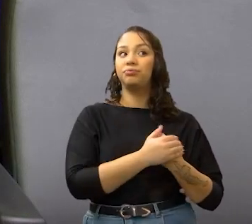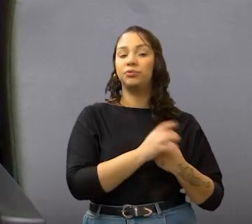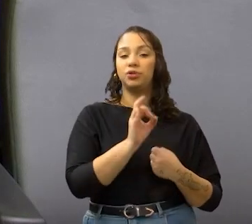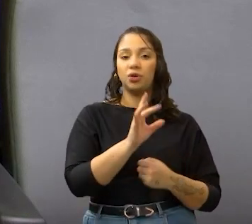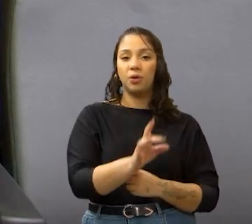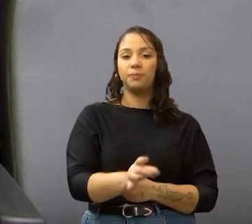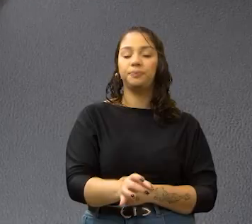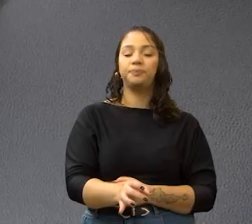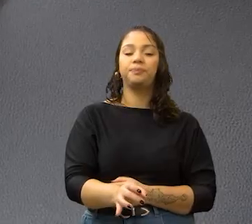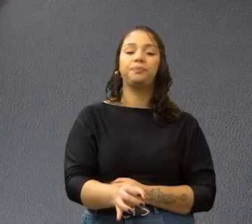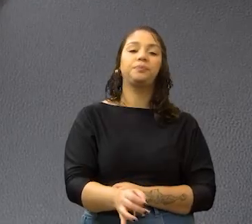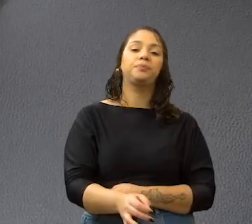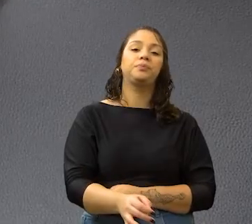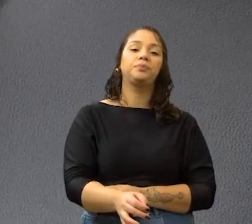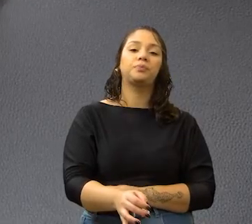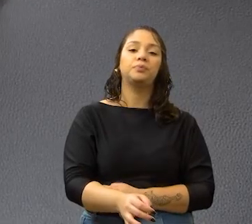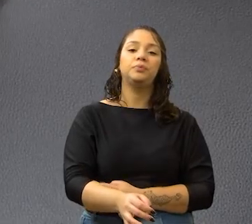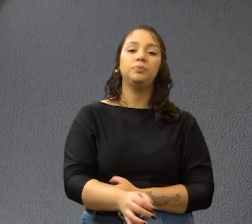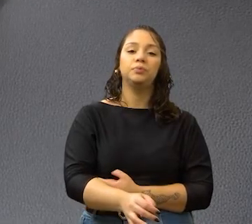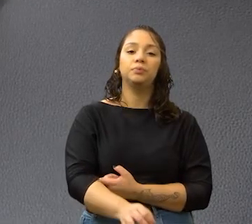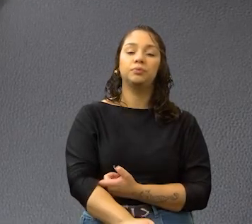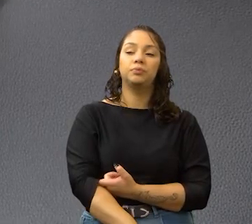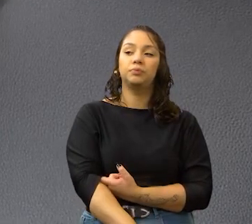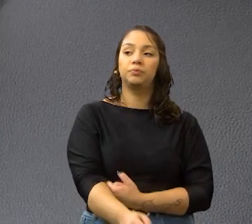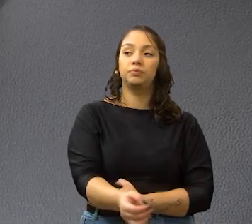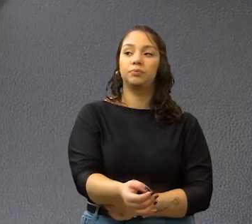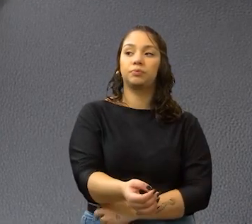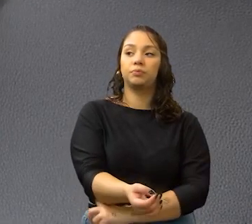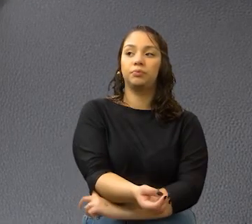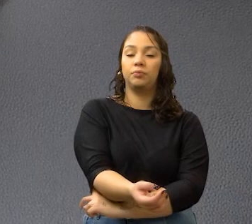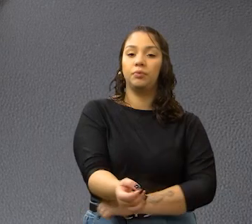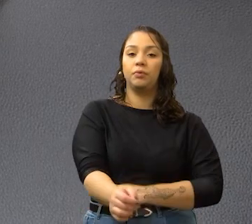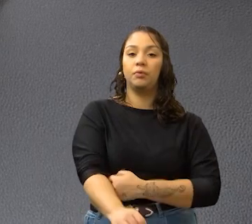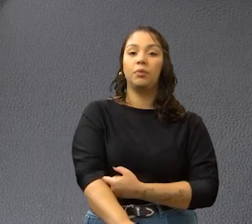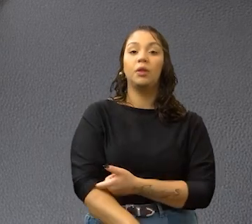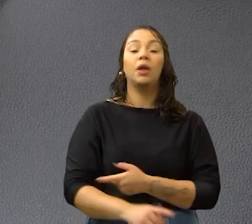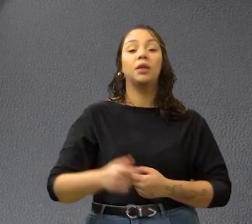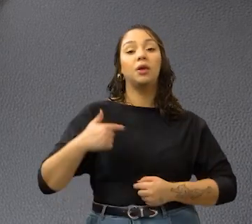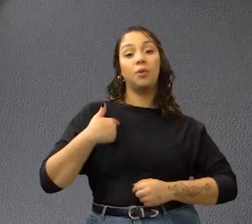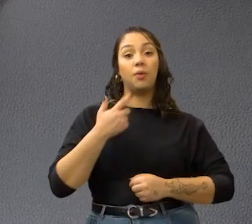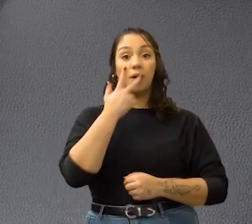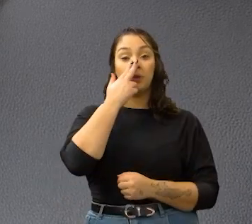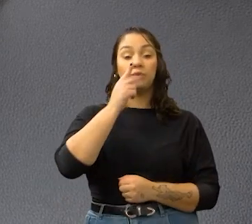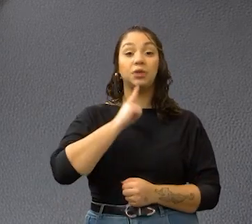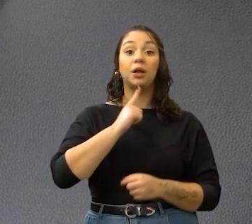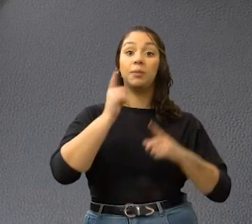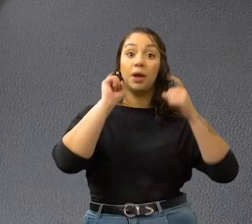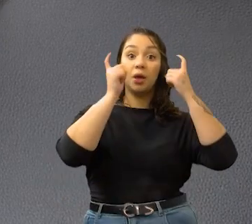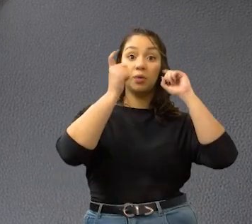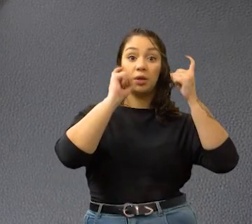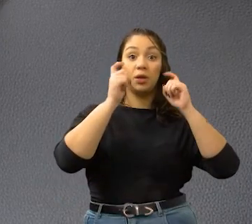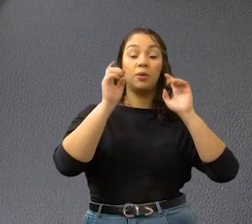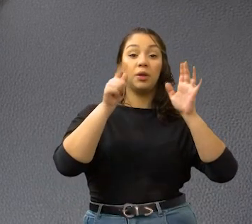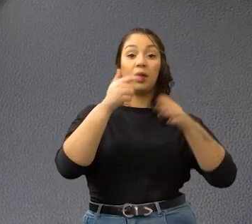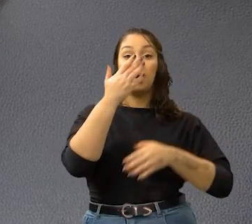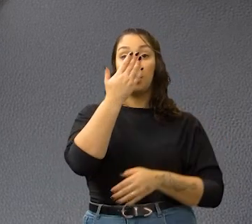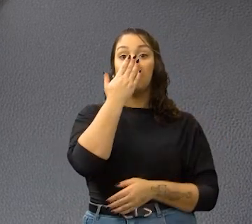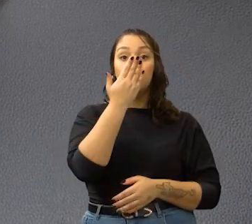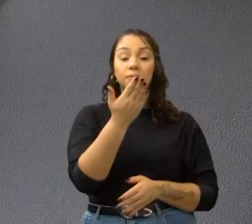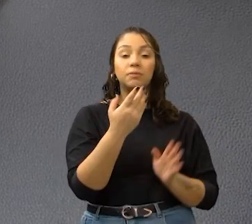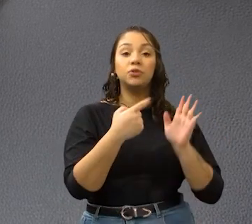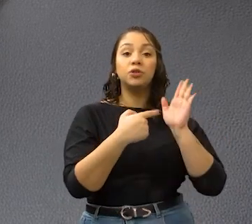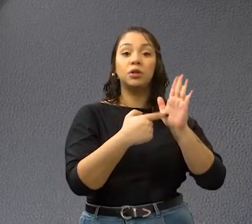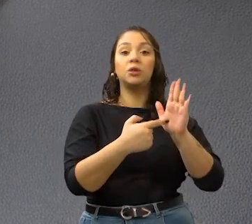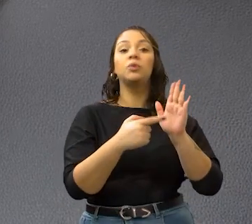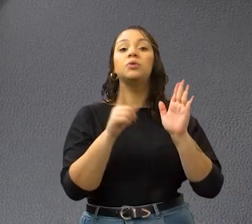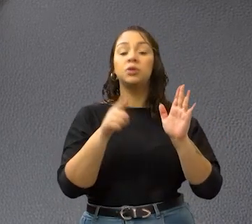ficam escondidos? Eu acho que quando a gente faz, né, uma reunião com o cara de denúncia, é